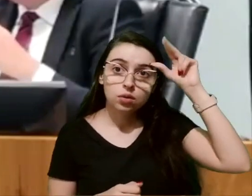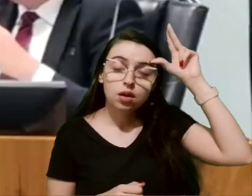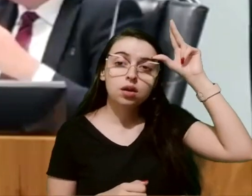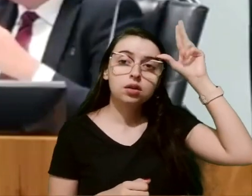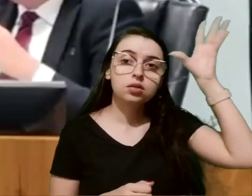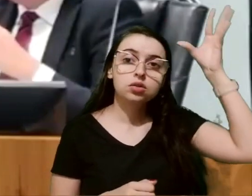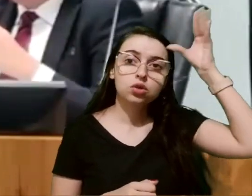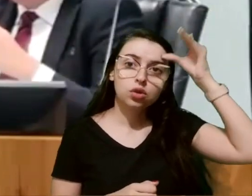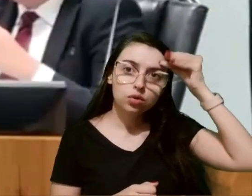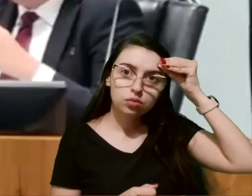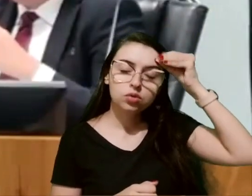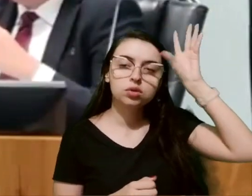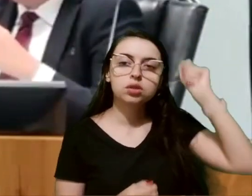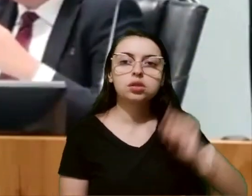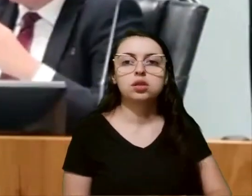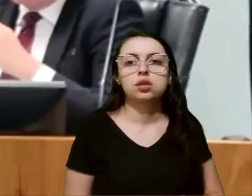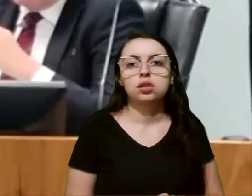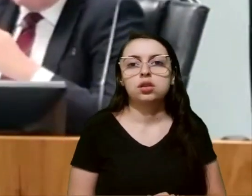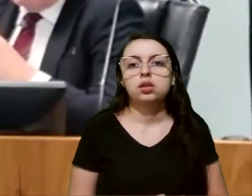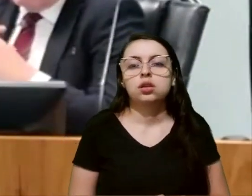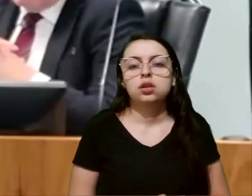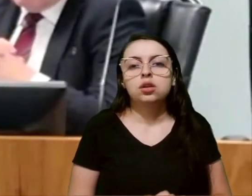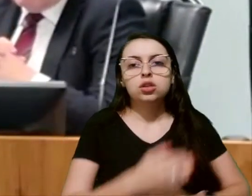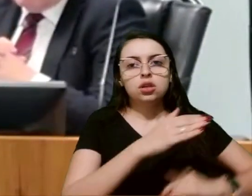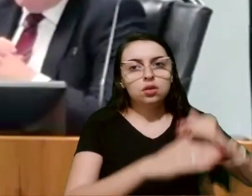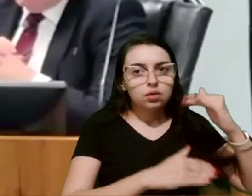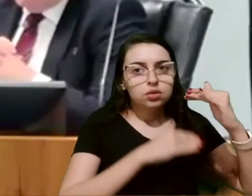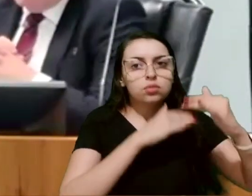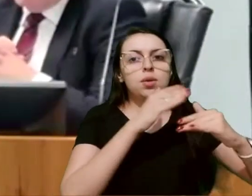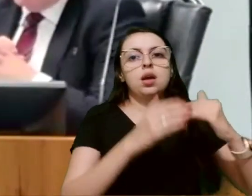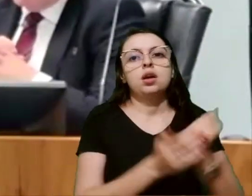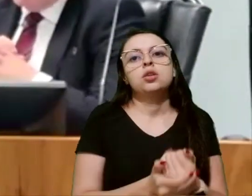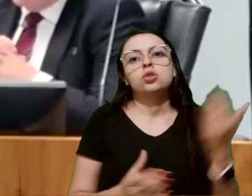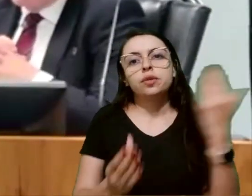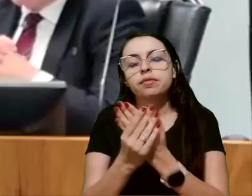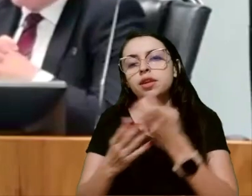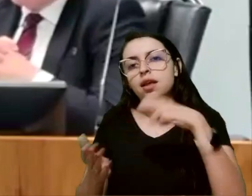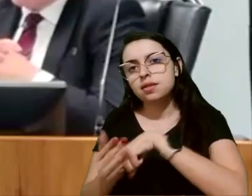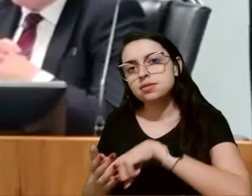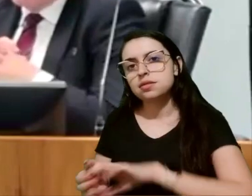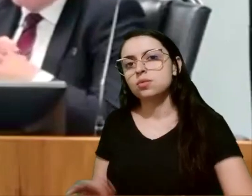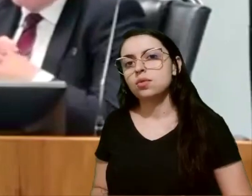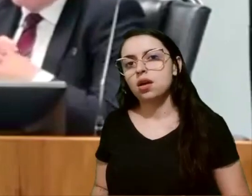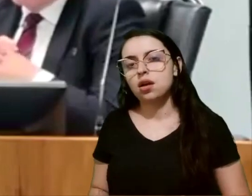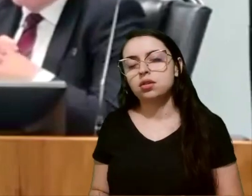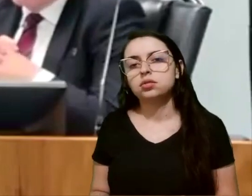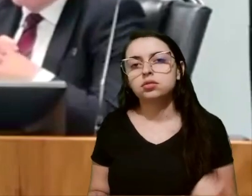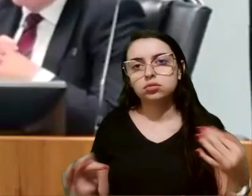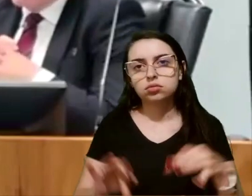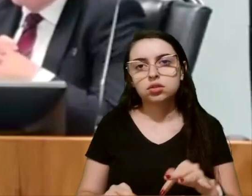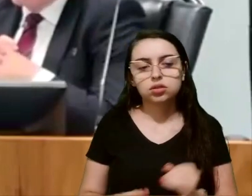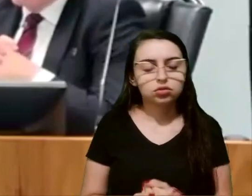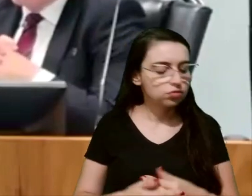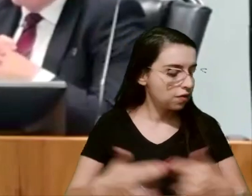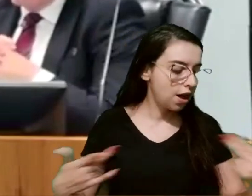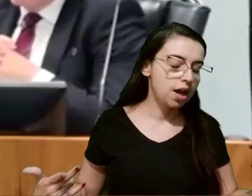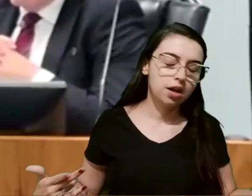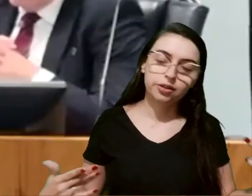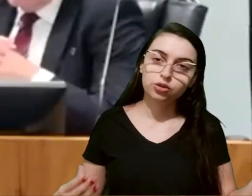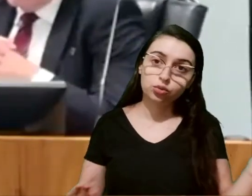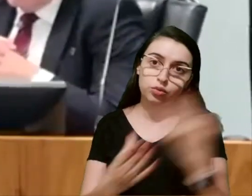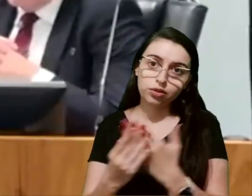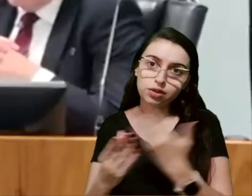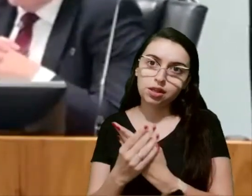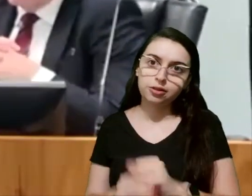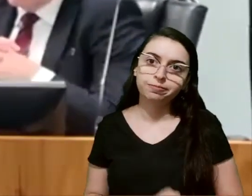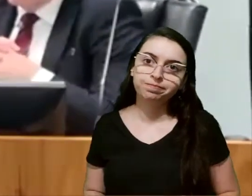é o conhecimento que você agrega, eh ao julgar um caso, a curva de aprendizado que você tem, ela é generalizável